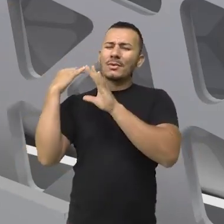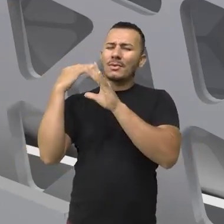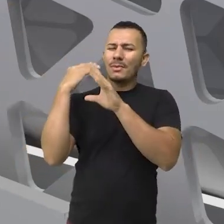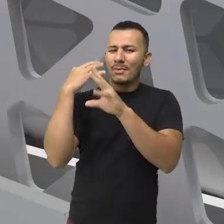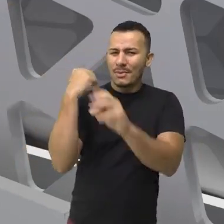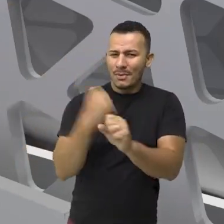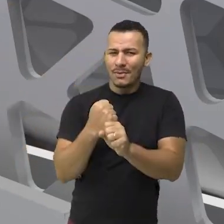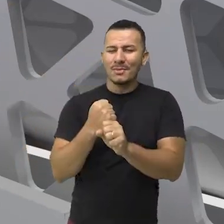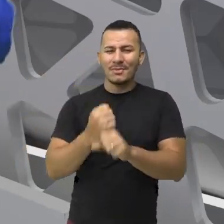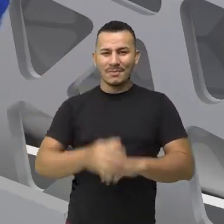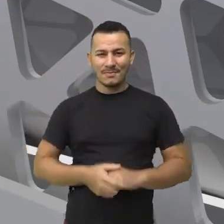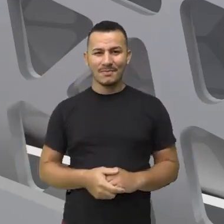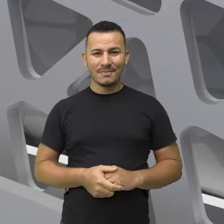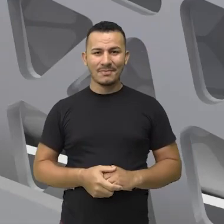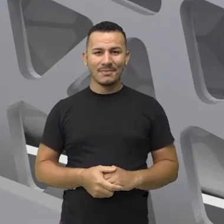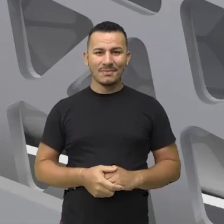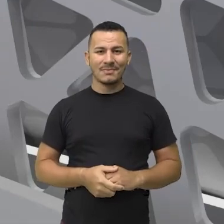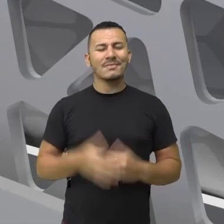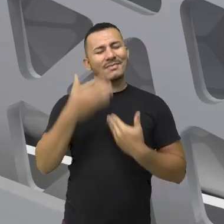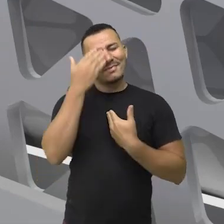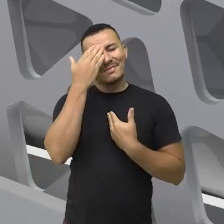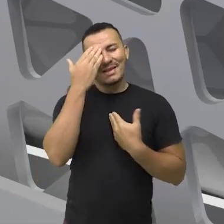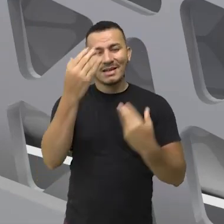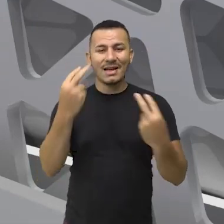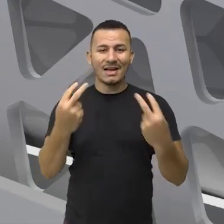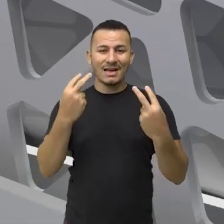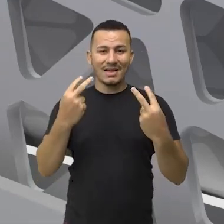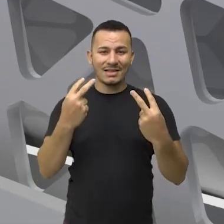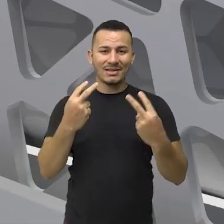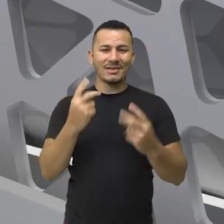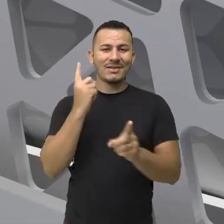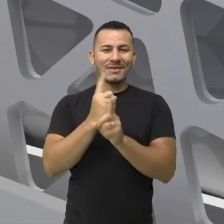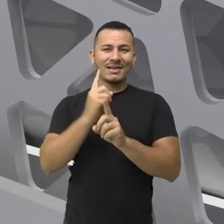nossa revisão. Muito obrigado,